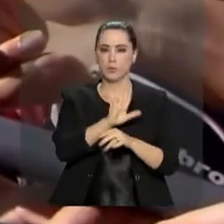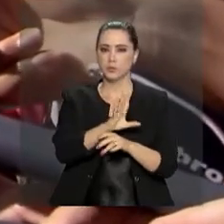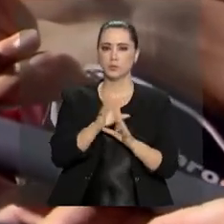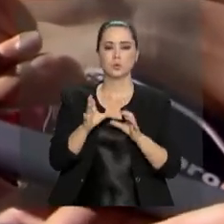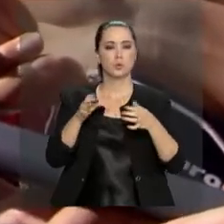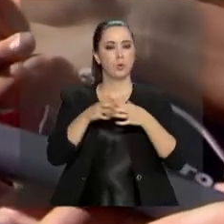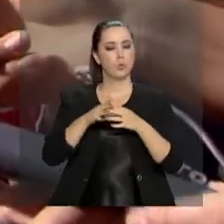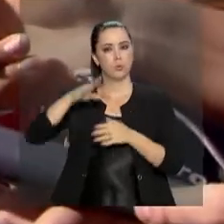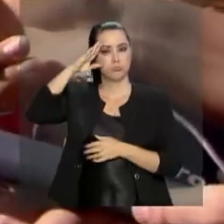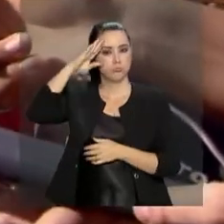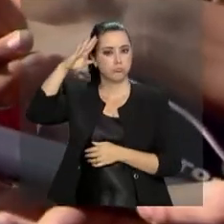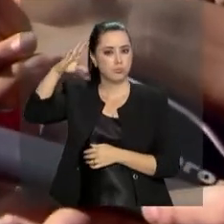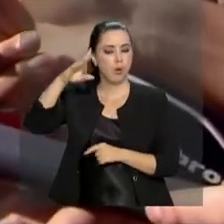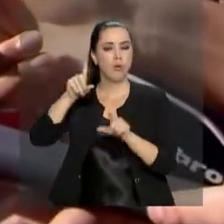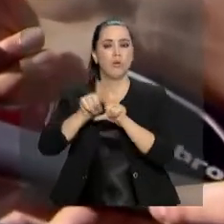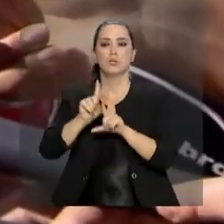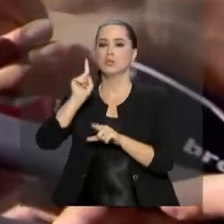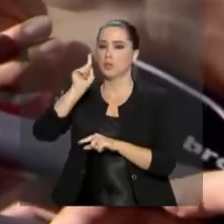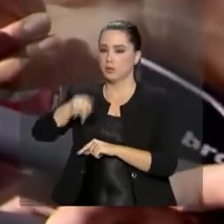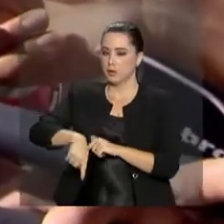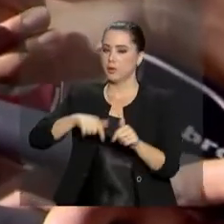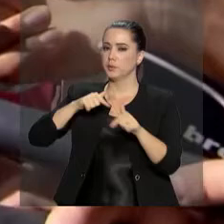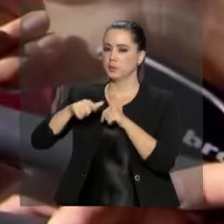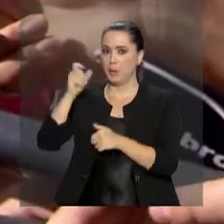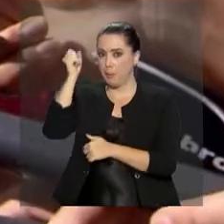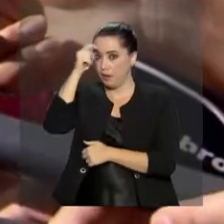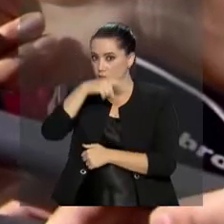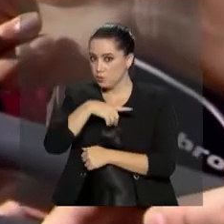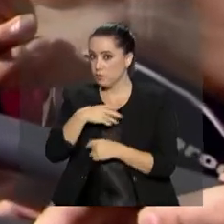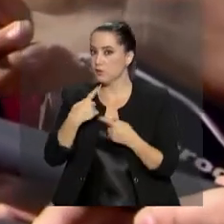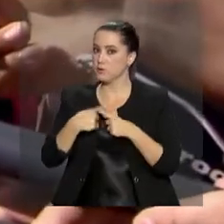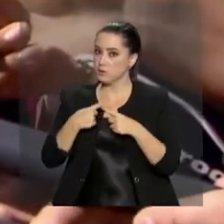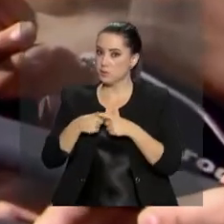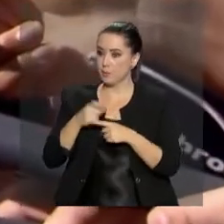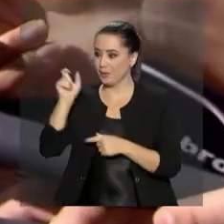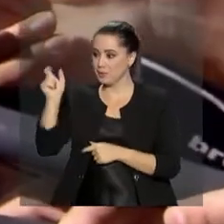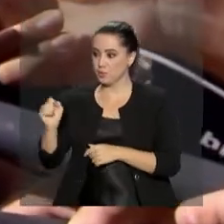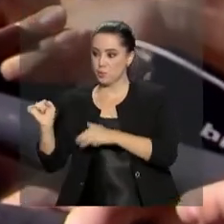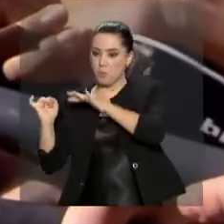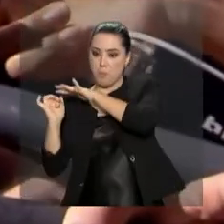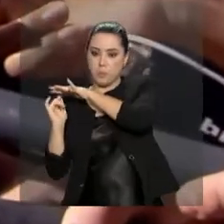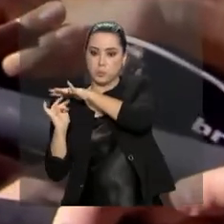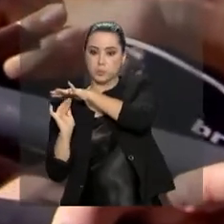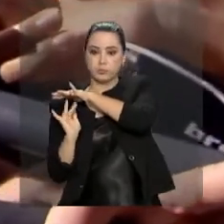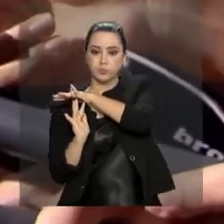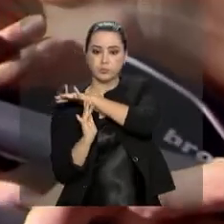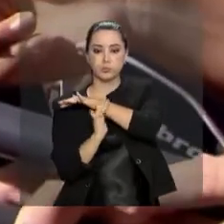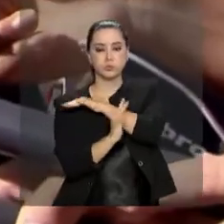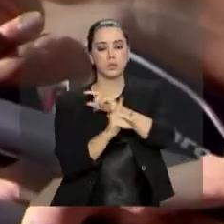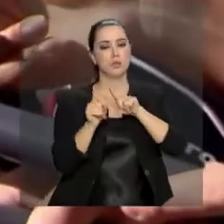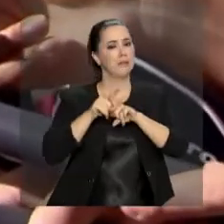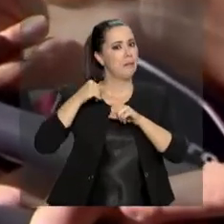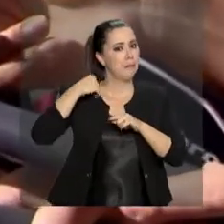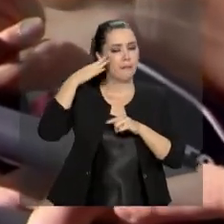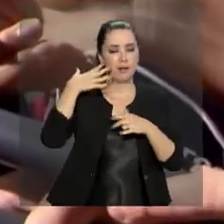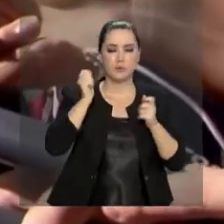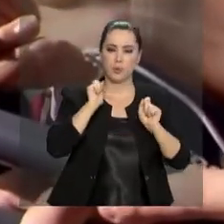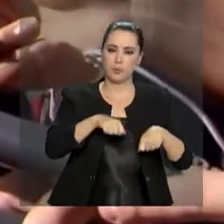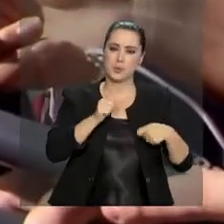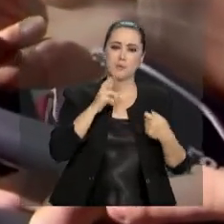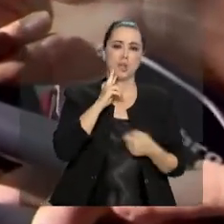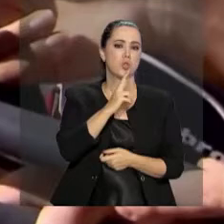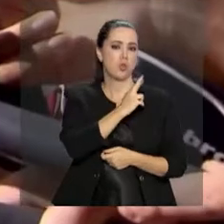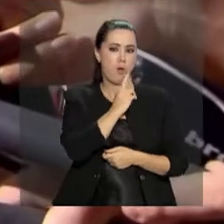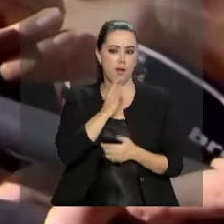restante das forças armadas e é um trabalho difícil porque a quantidade é acima da capacidade de roraima